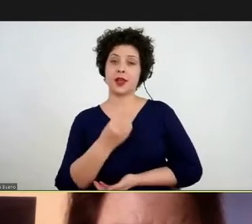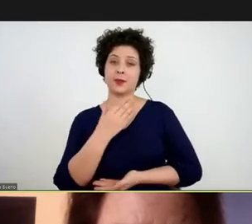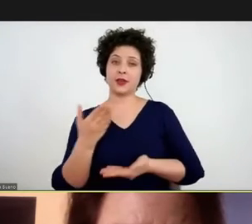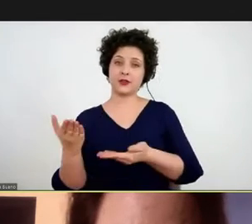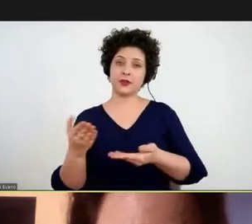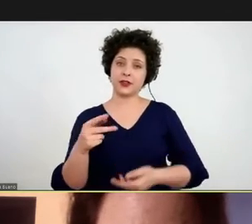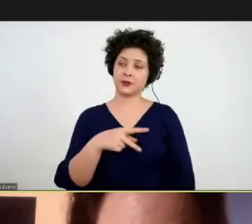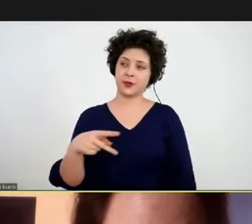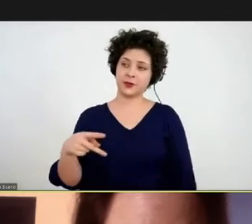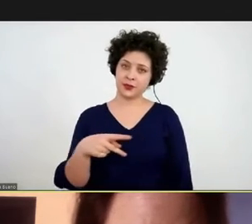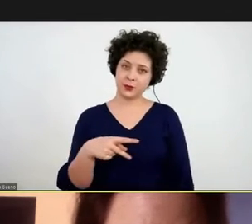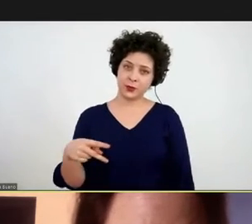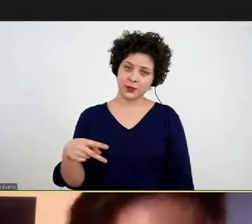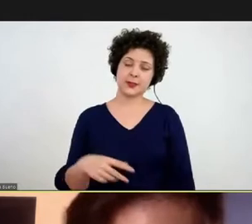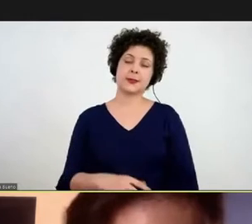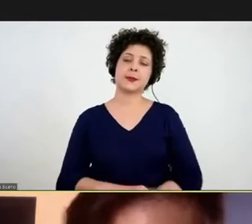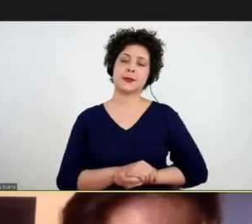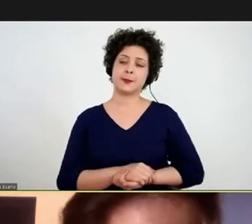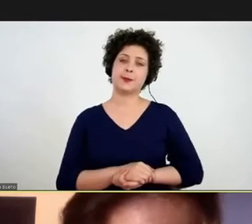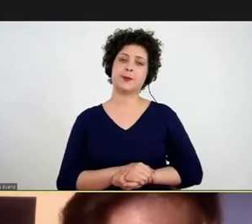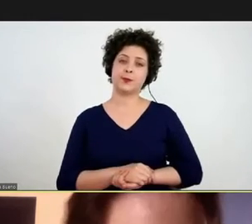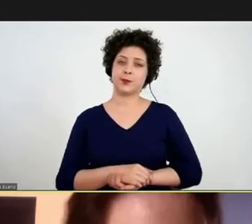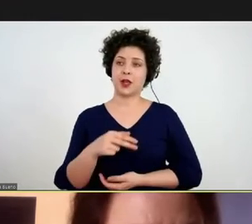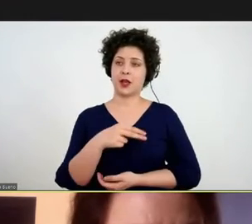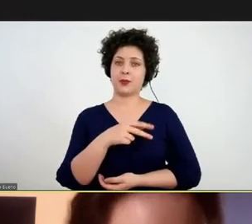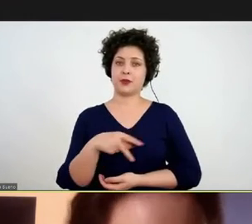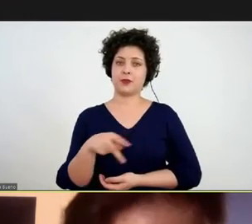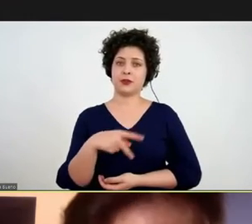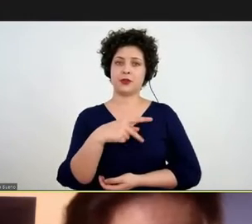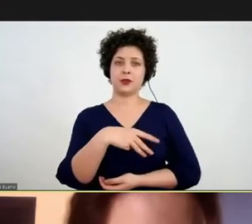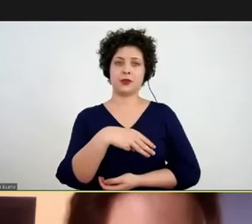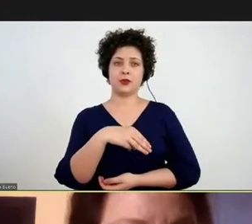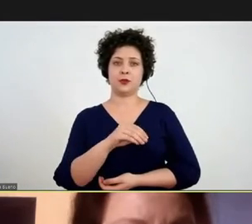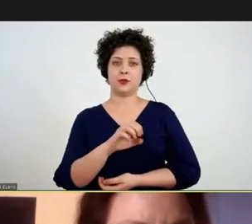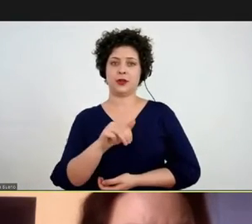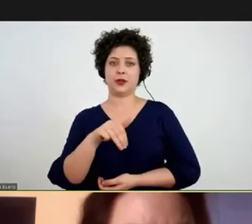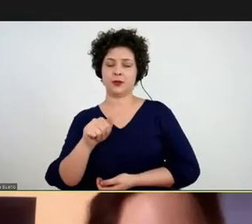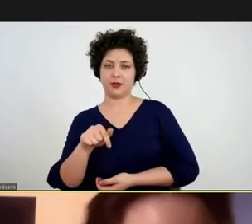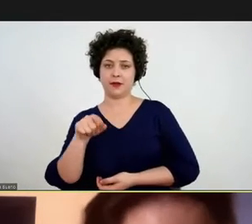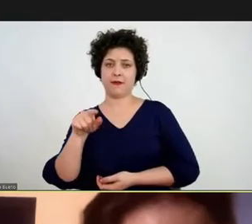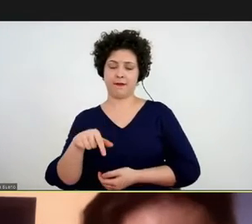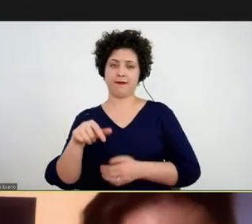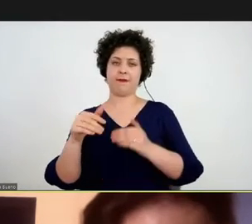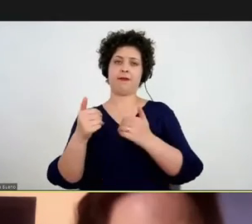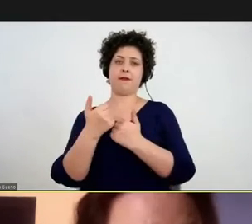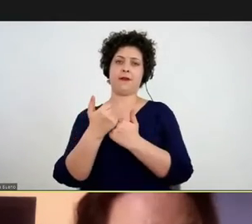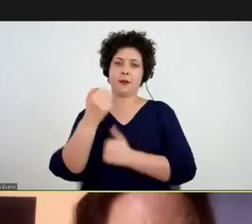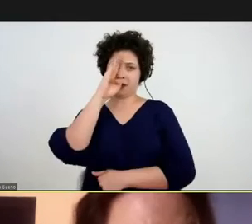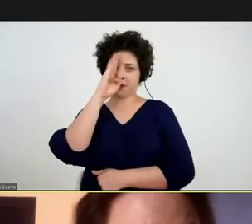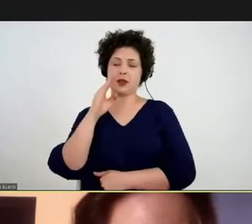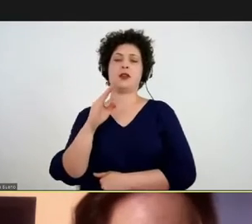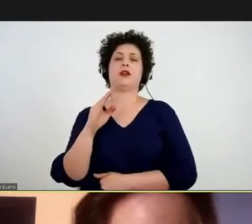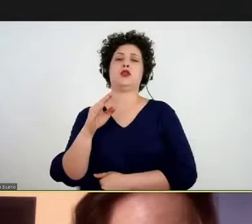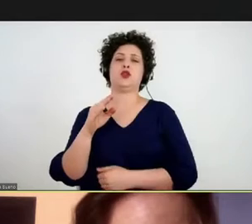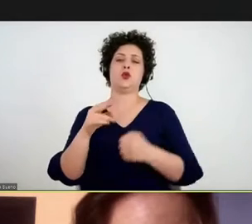Bem-vindas, professoras. A professora Moema Rebouças, que é titular da Universidade Federal do